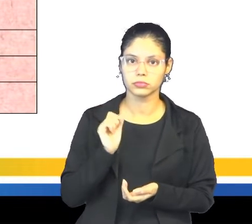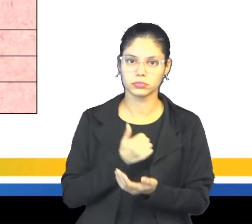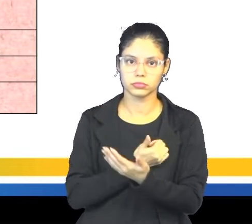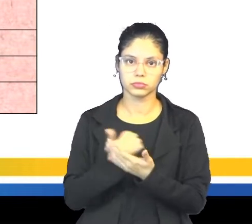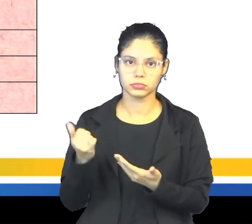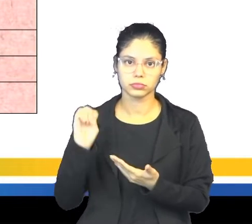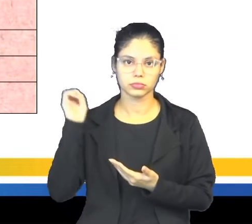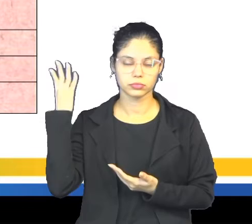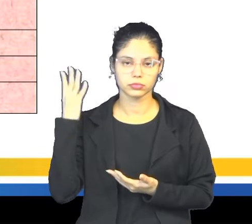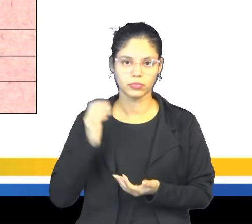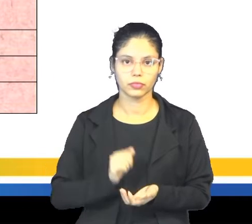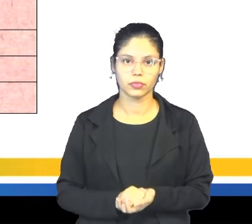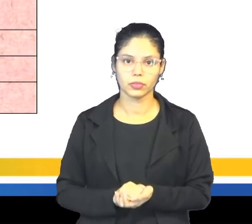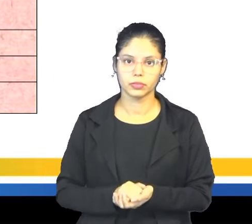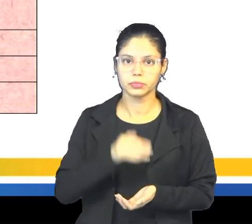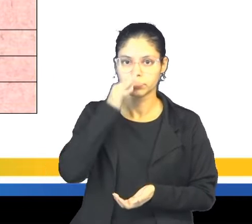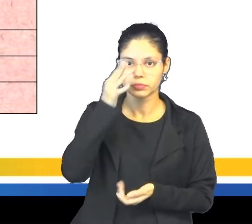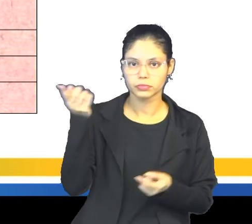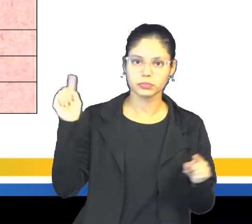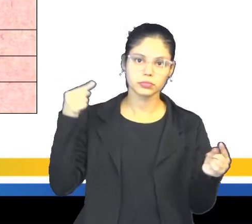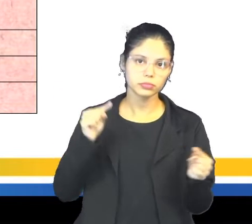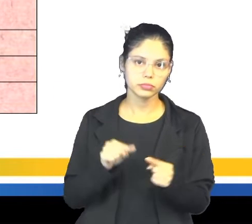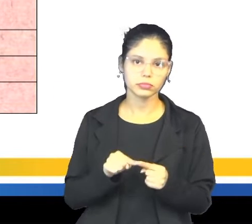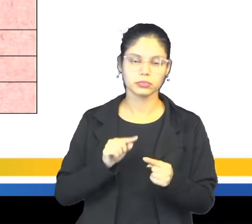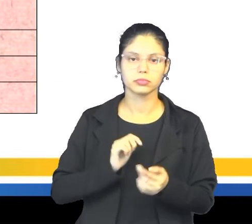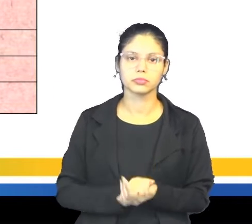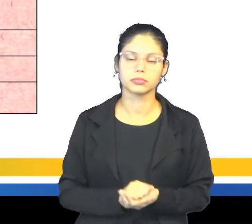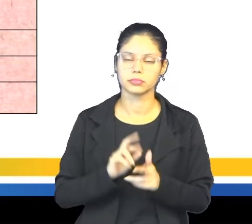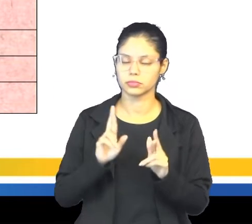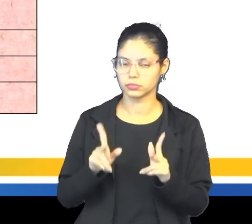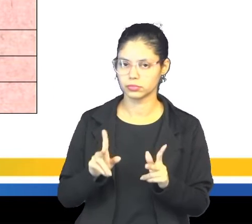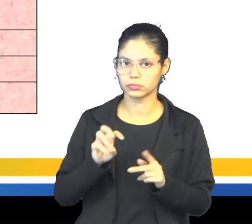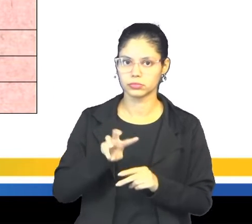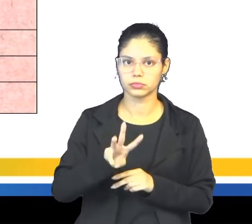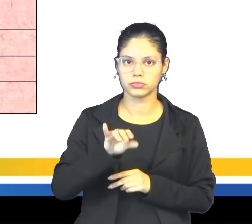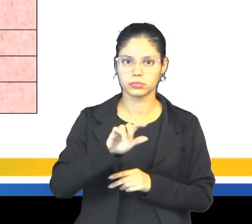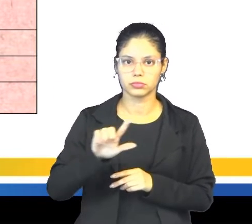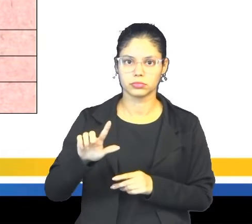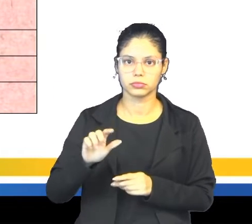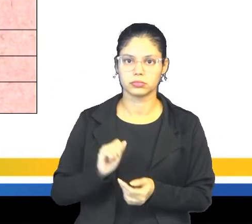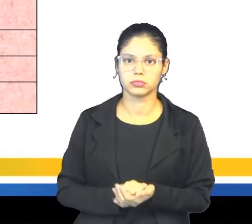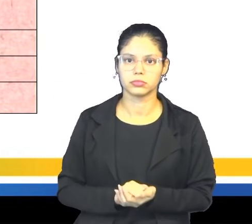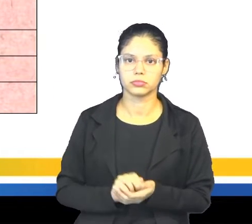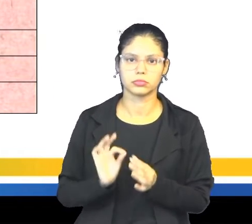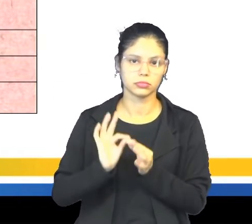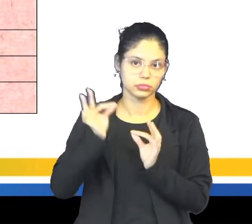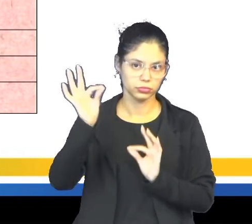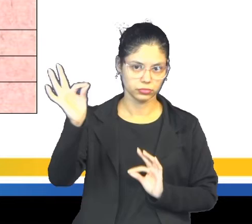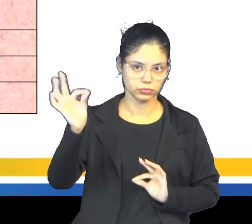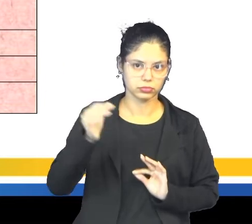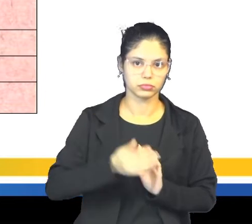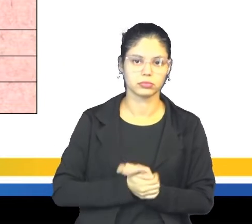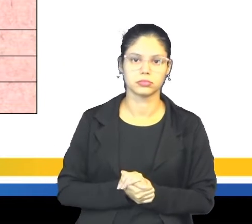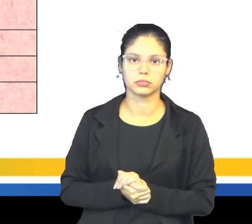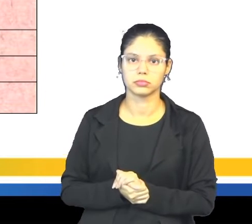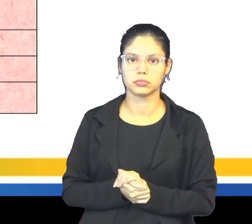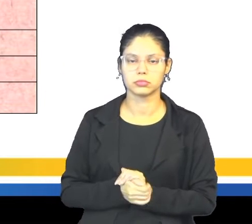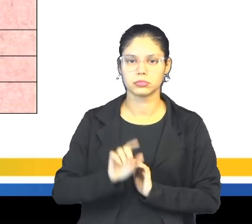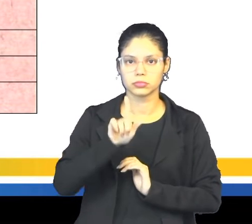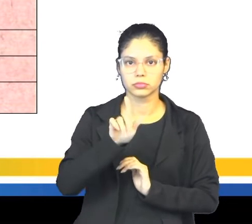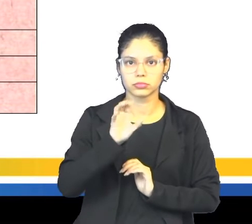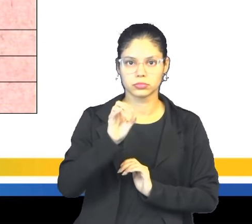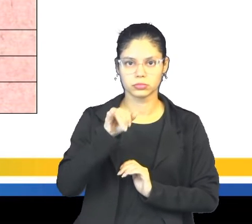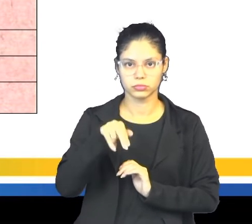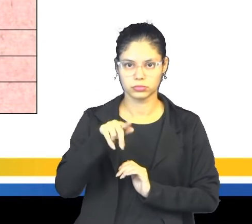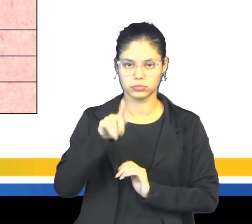ações que vão ocorrer em um futuro próximo, né? Diferente do will, que vai ser no futuro bem distante, o going to é algo que